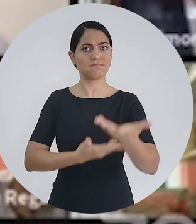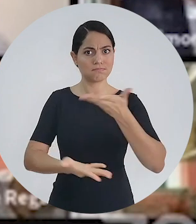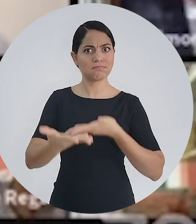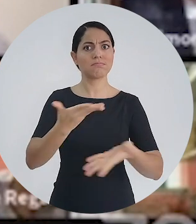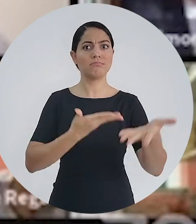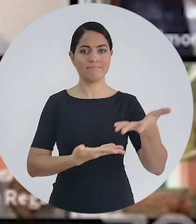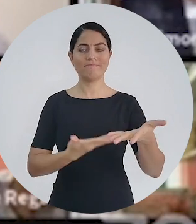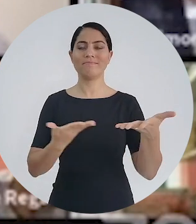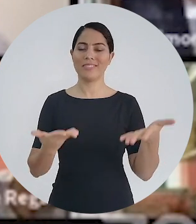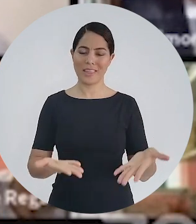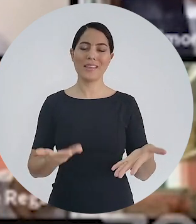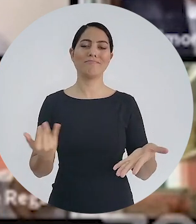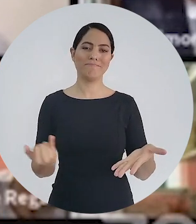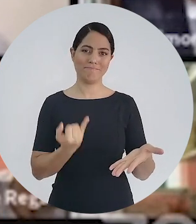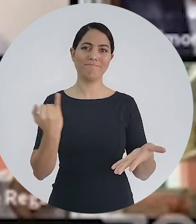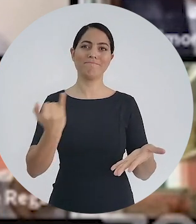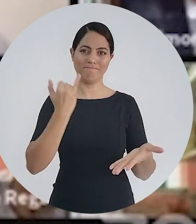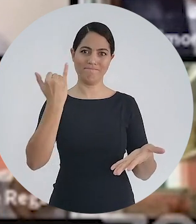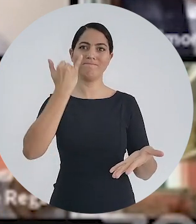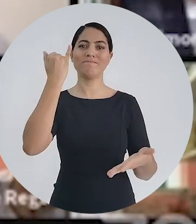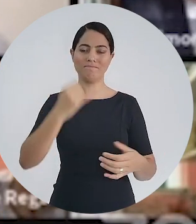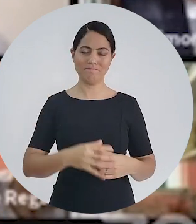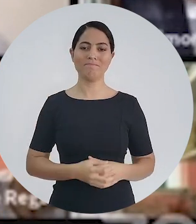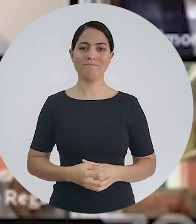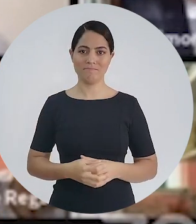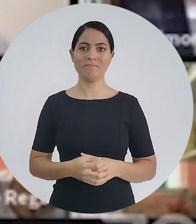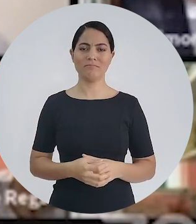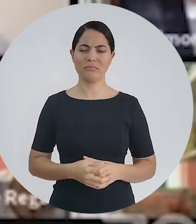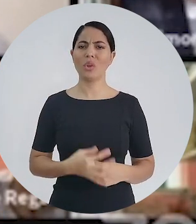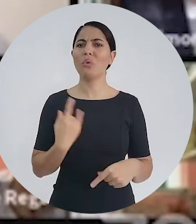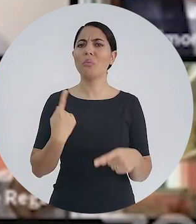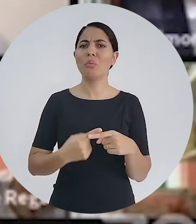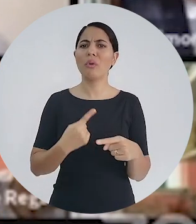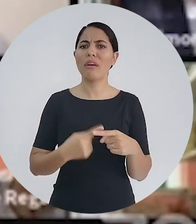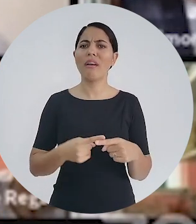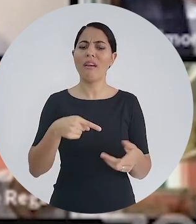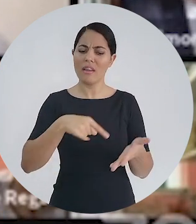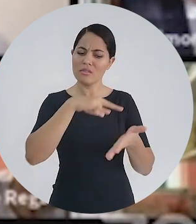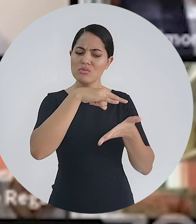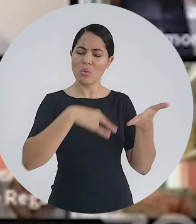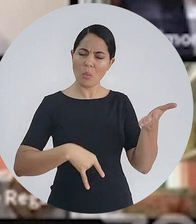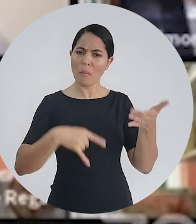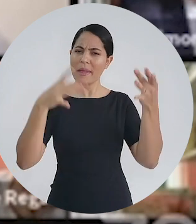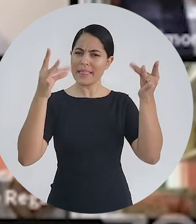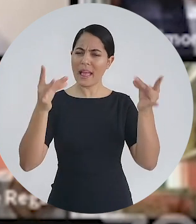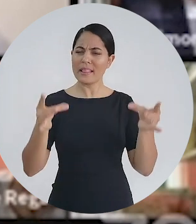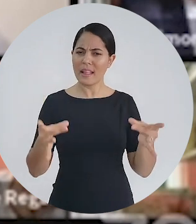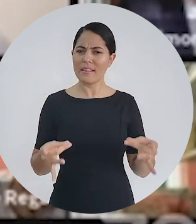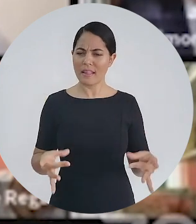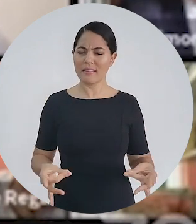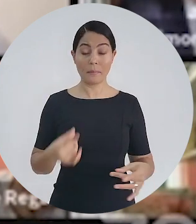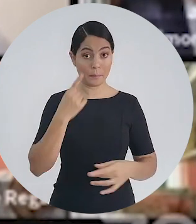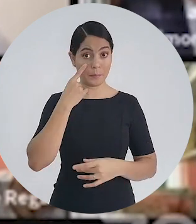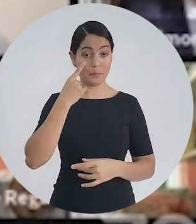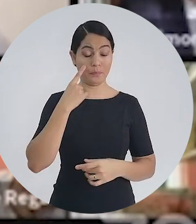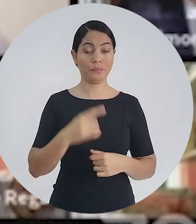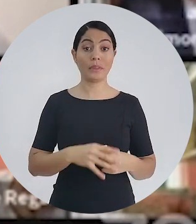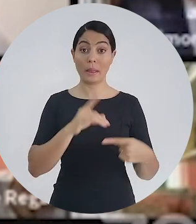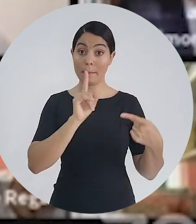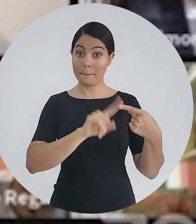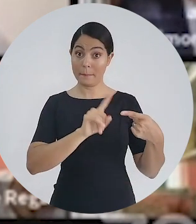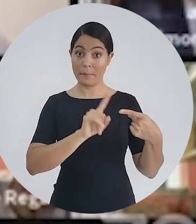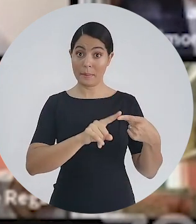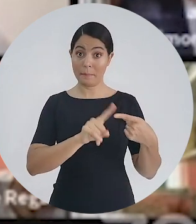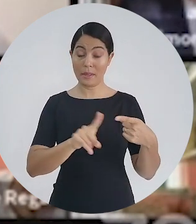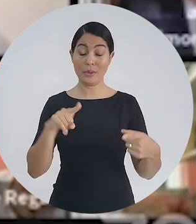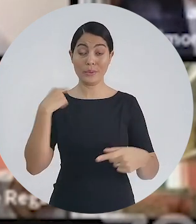trabalhamos ele está numa linha que aqui esse documento está bem estabelecida. Em primeiro lugar, nós estamos